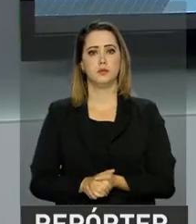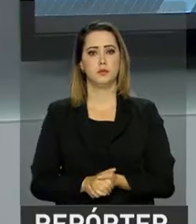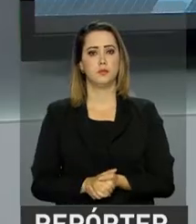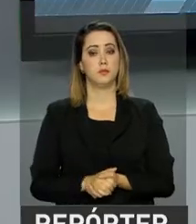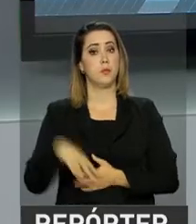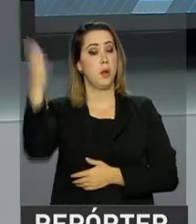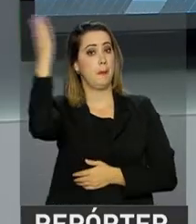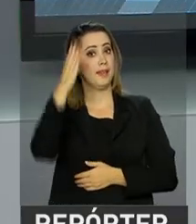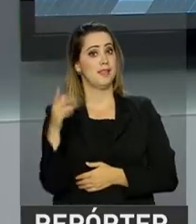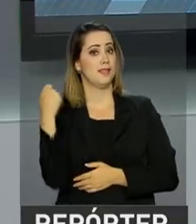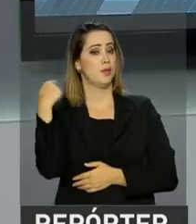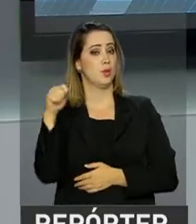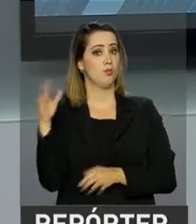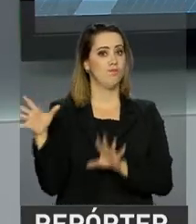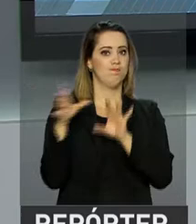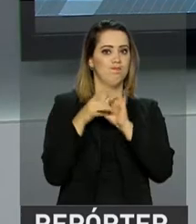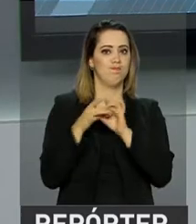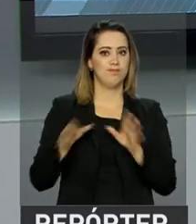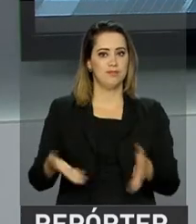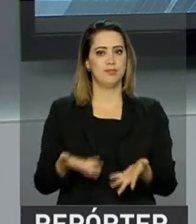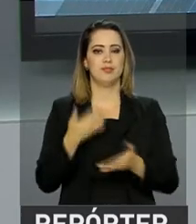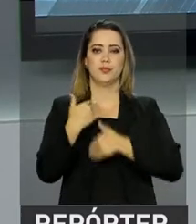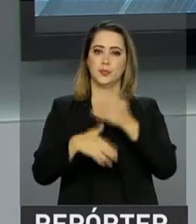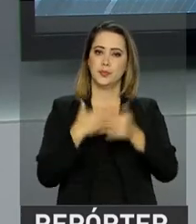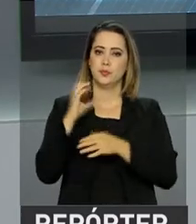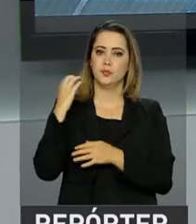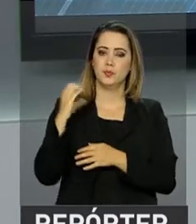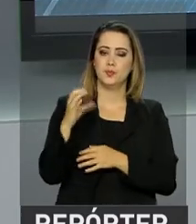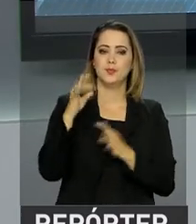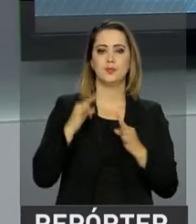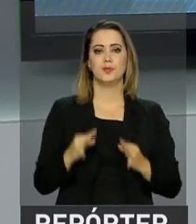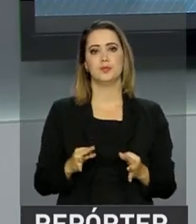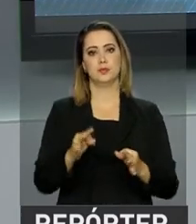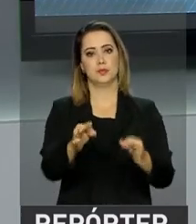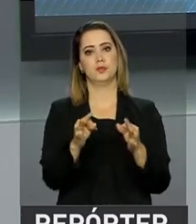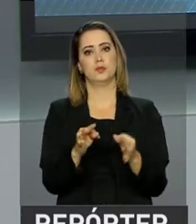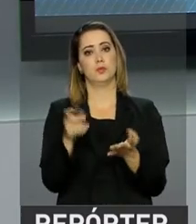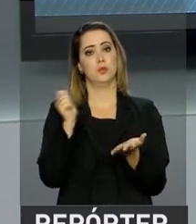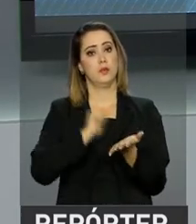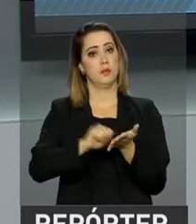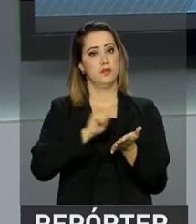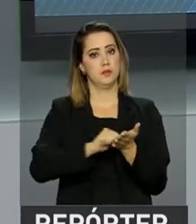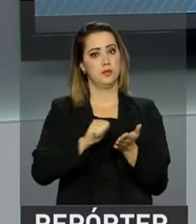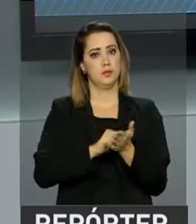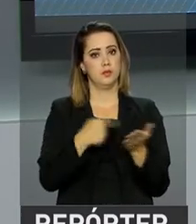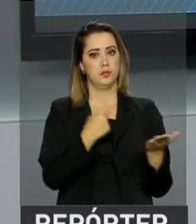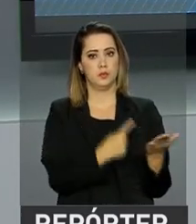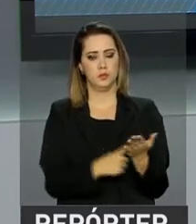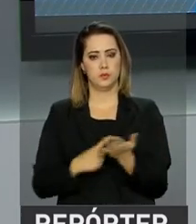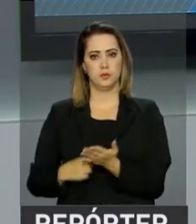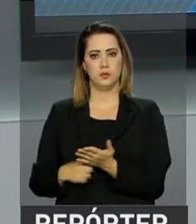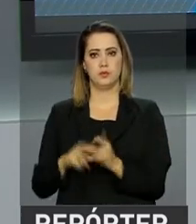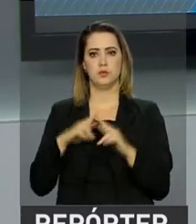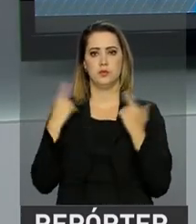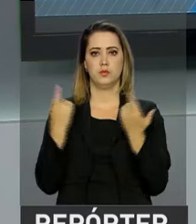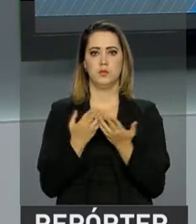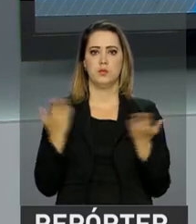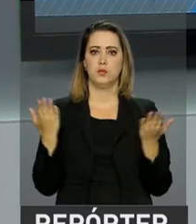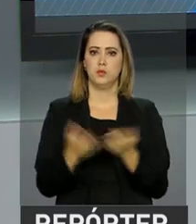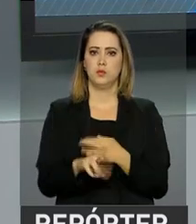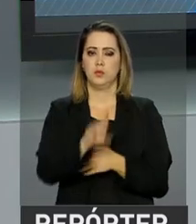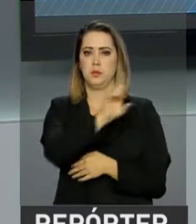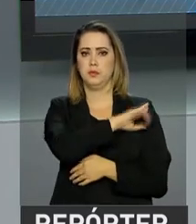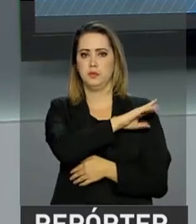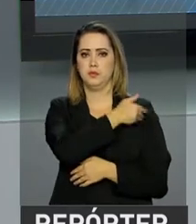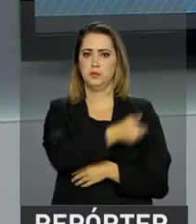brasil e argentina unidos para promover o desenvolvimento científico e tecnológico a assinatura de novos acordos reuniu